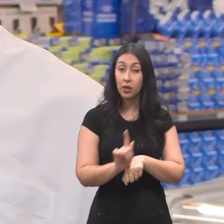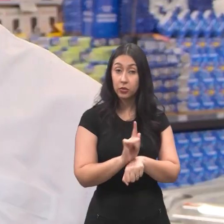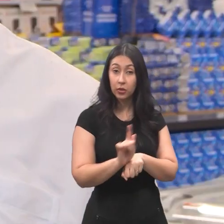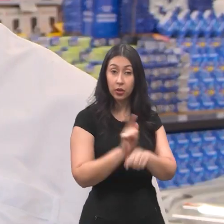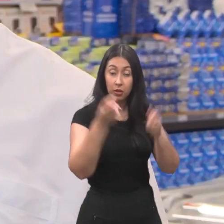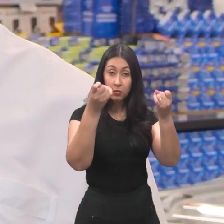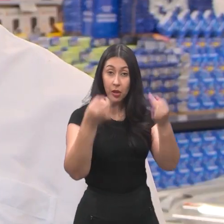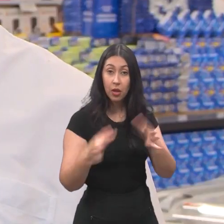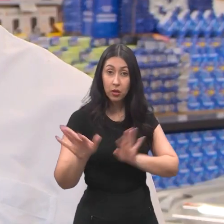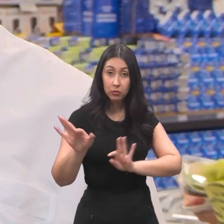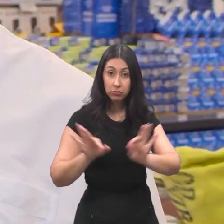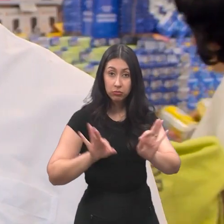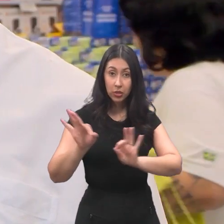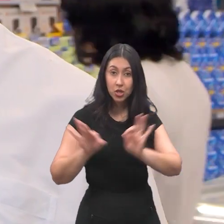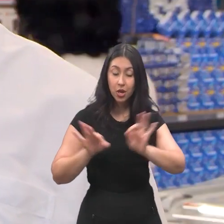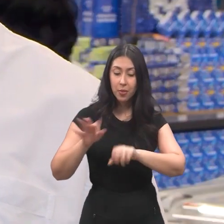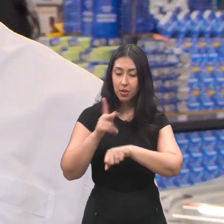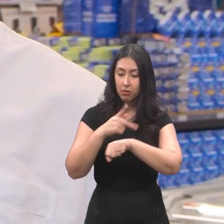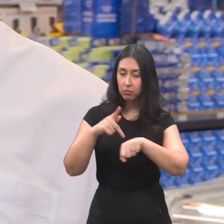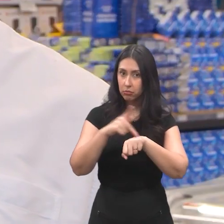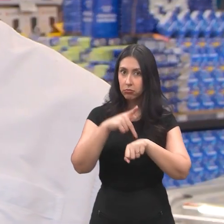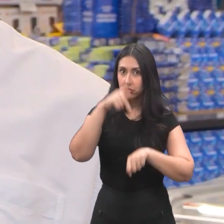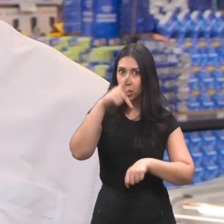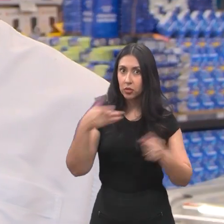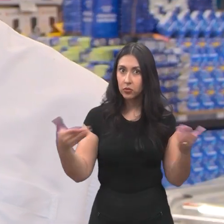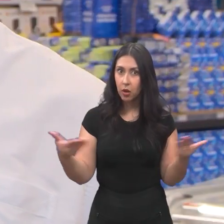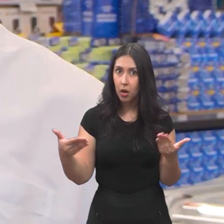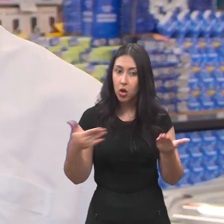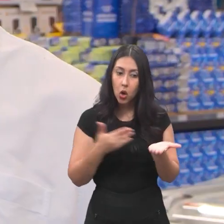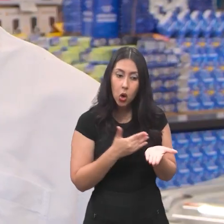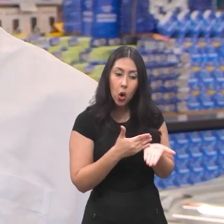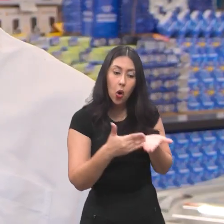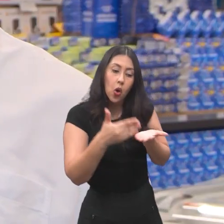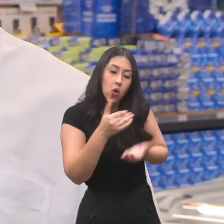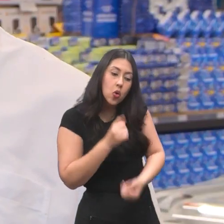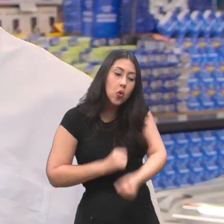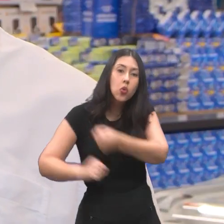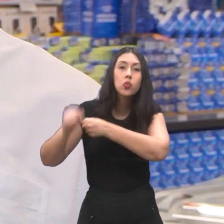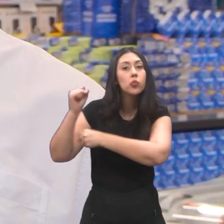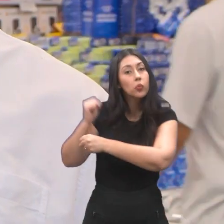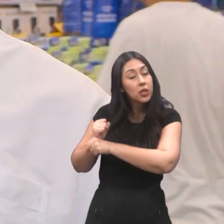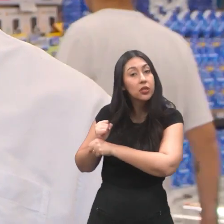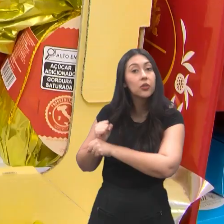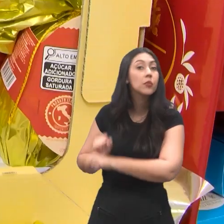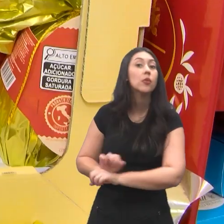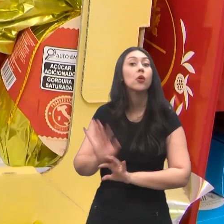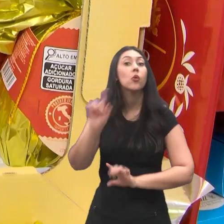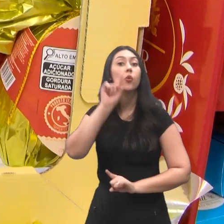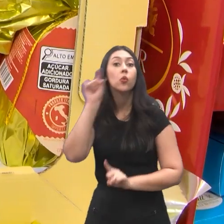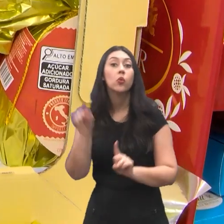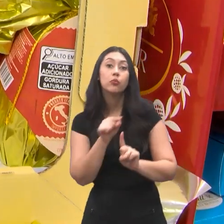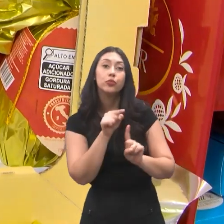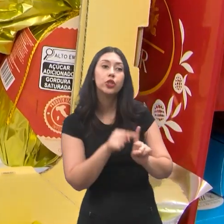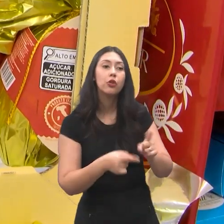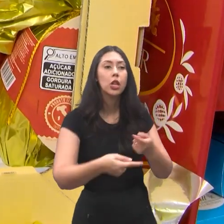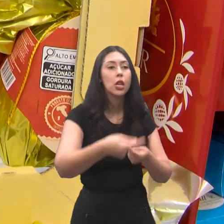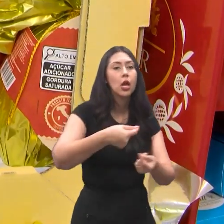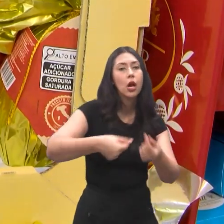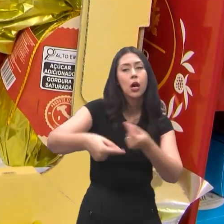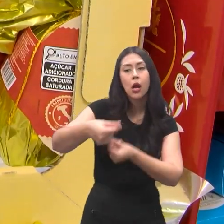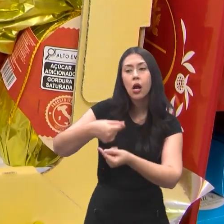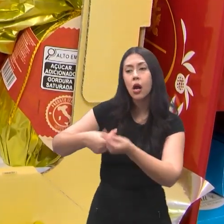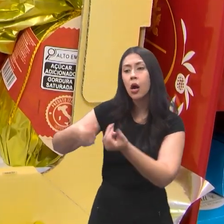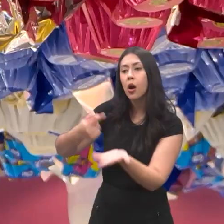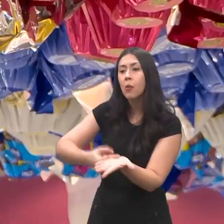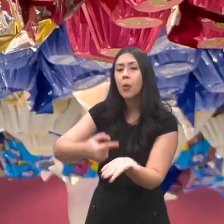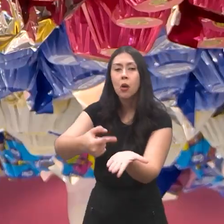O gerente conta que o planejamento para a Páscoa deste ano começou ainda no ano passado. A ideia foi negociar